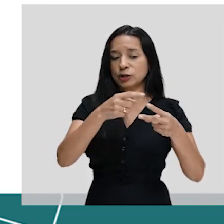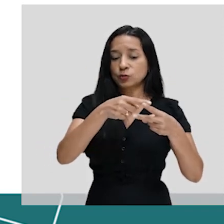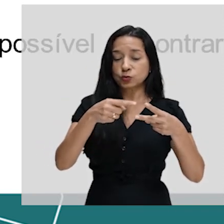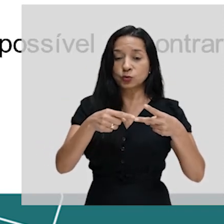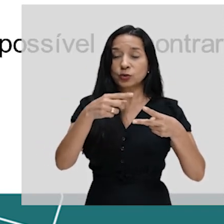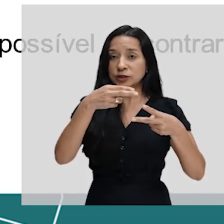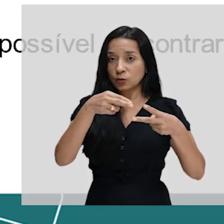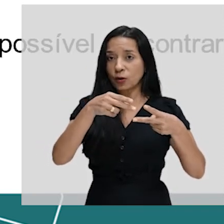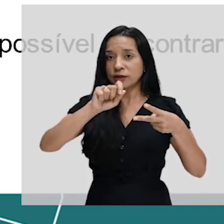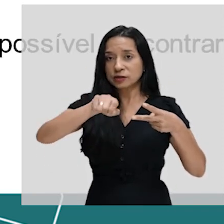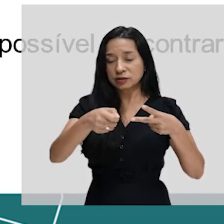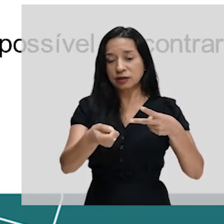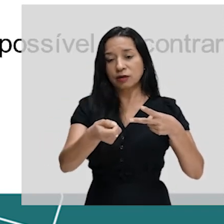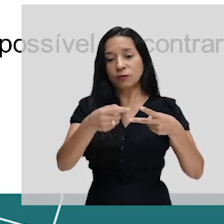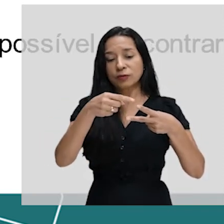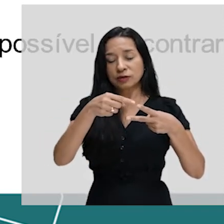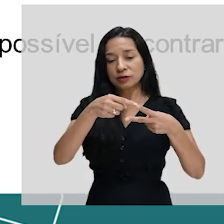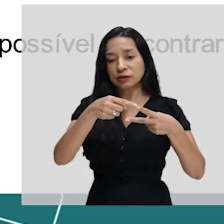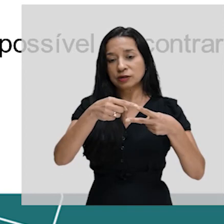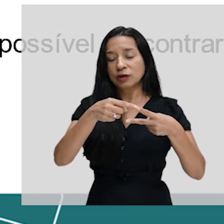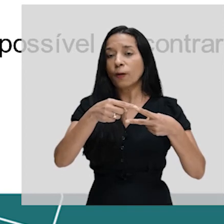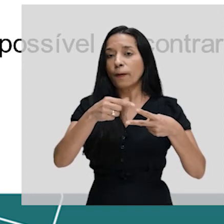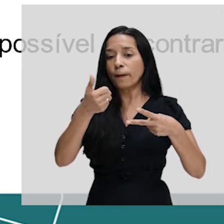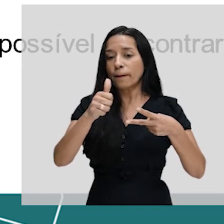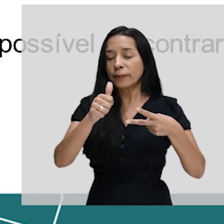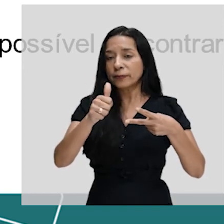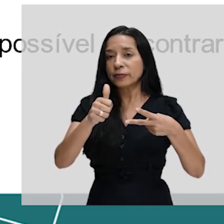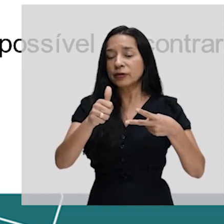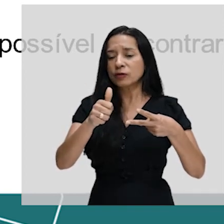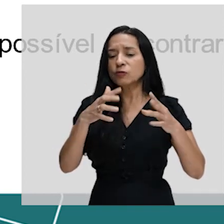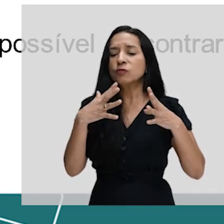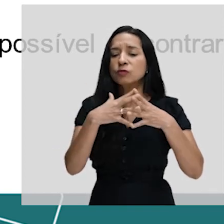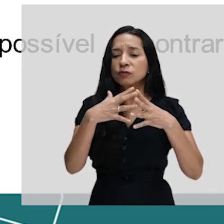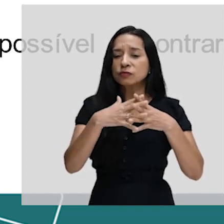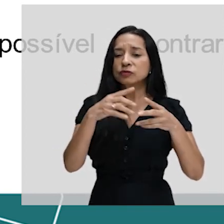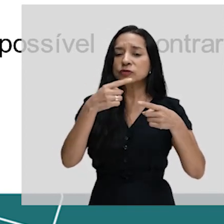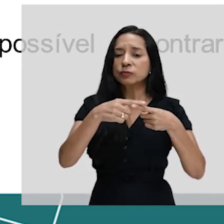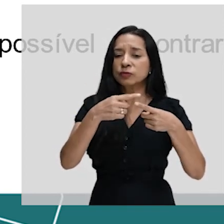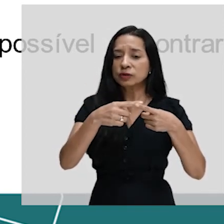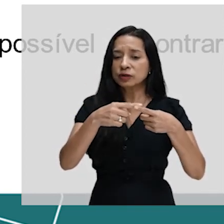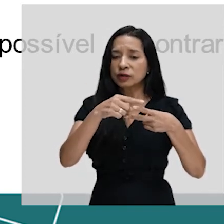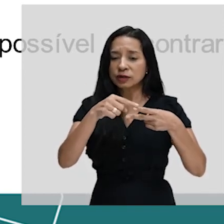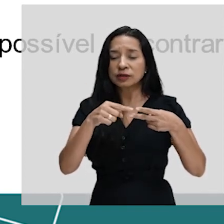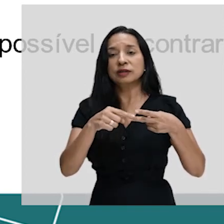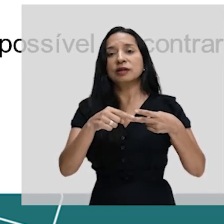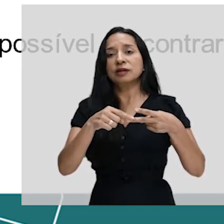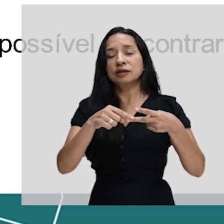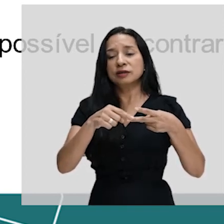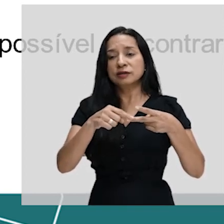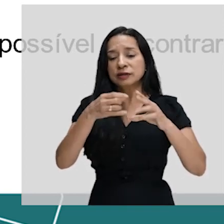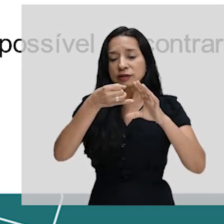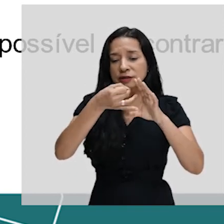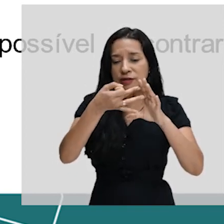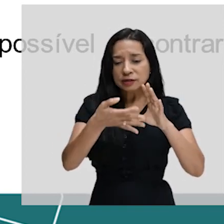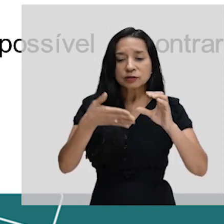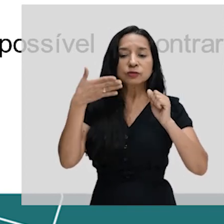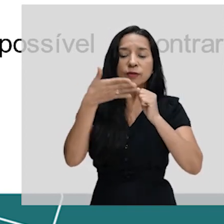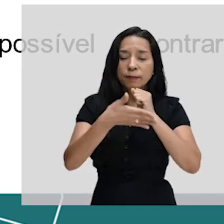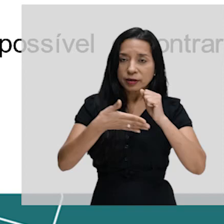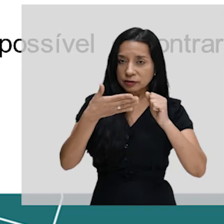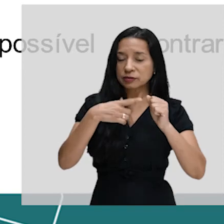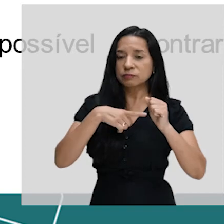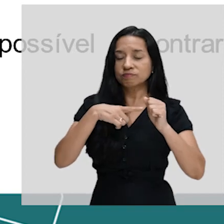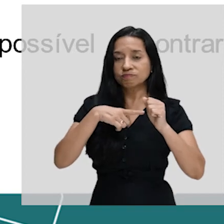bom? Eles são confundidos por quê? Porque ambos têm características básicas, ambos